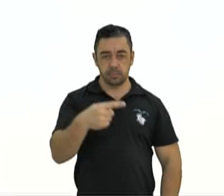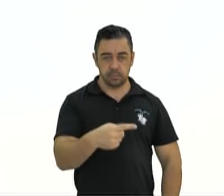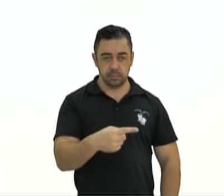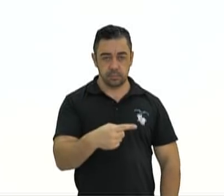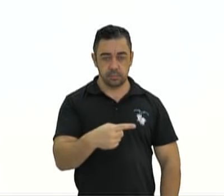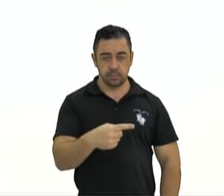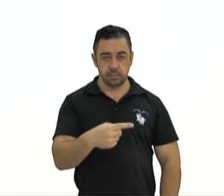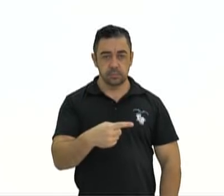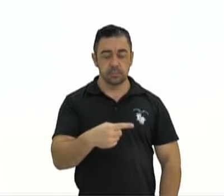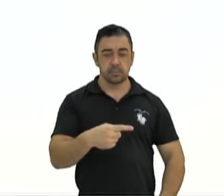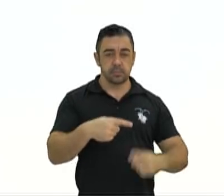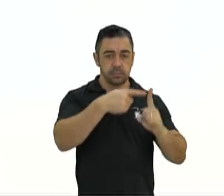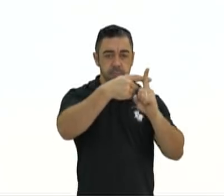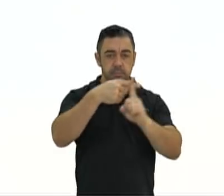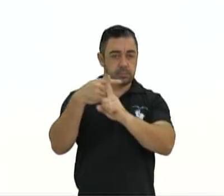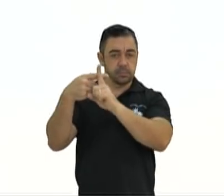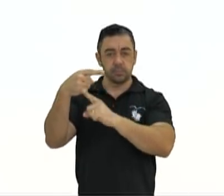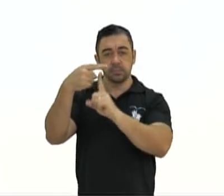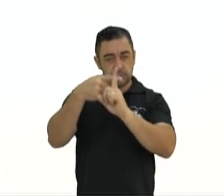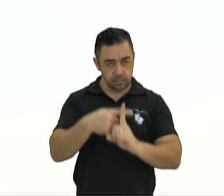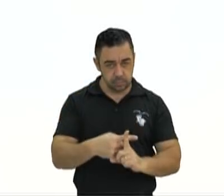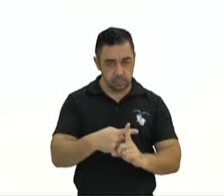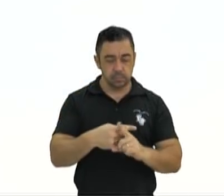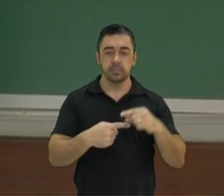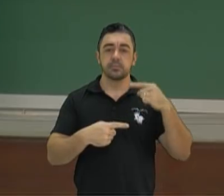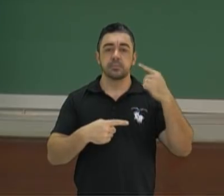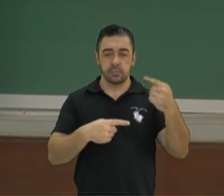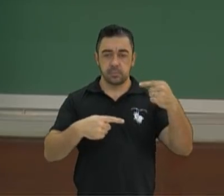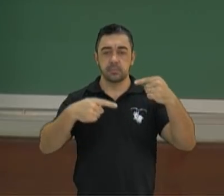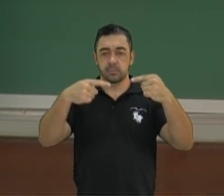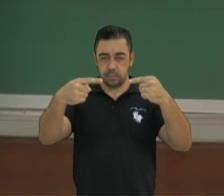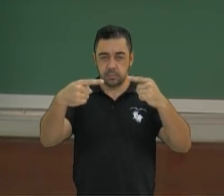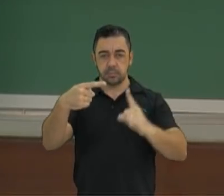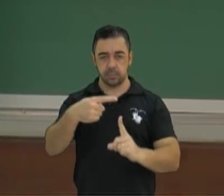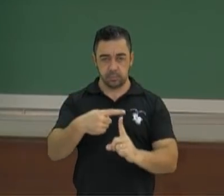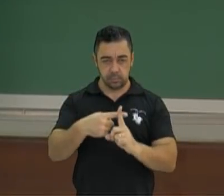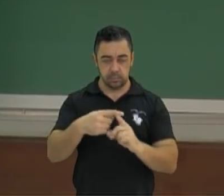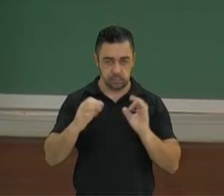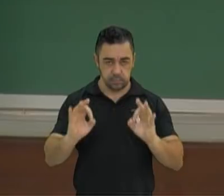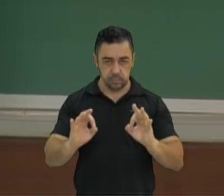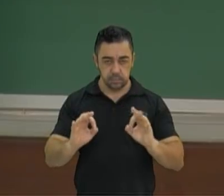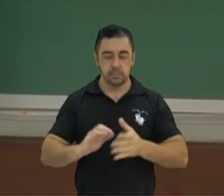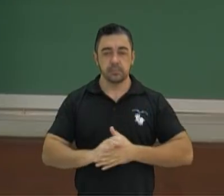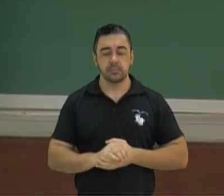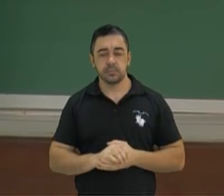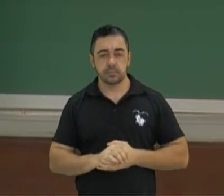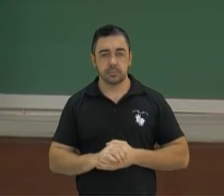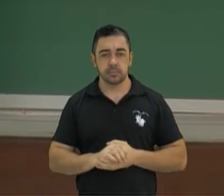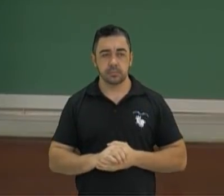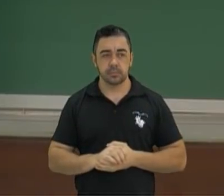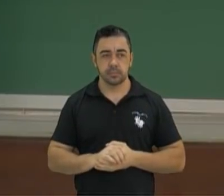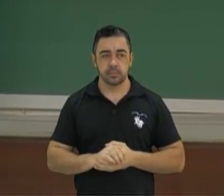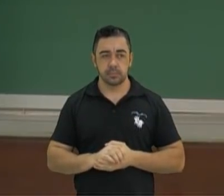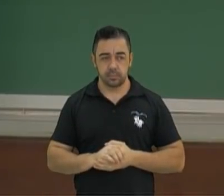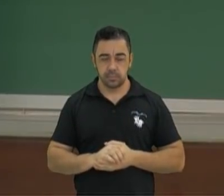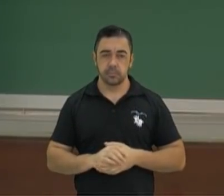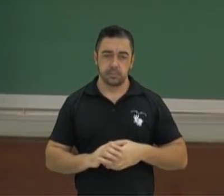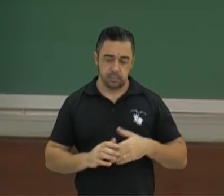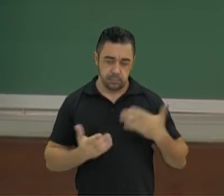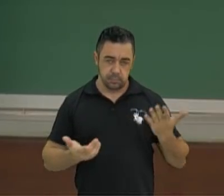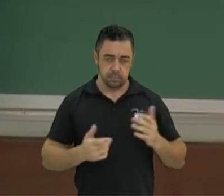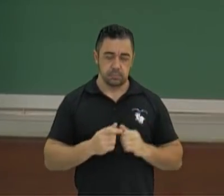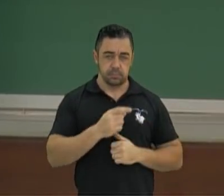menos. Sinais iguais, eu transformo em sinal positivo, ok? Então, eu devo 4,1